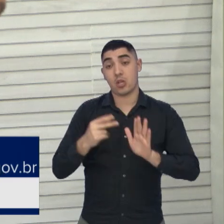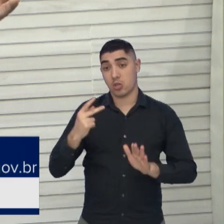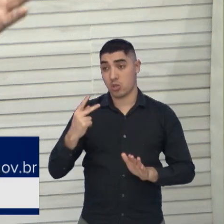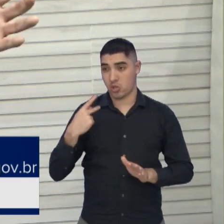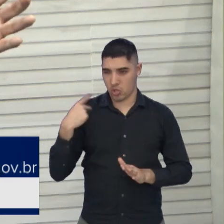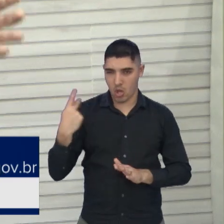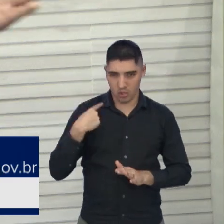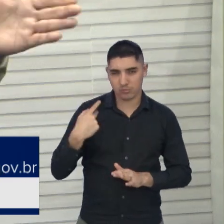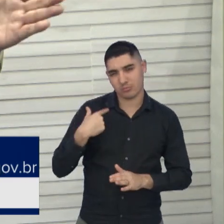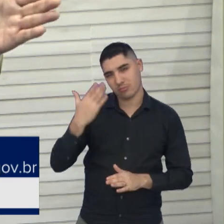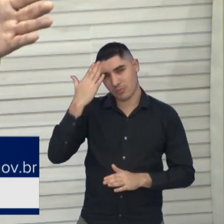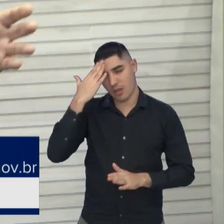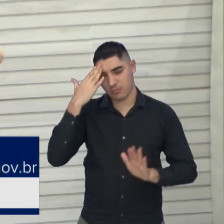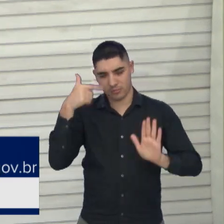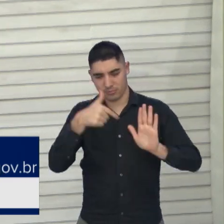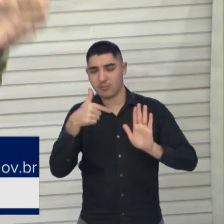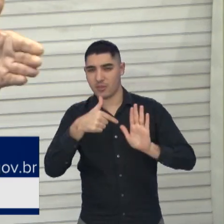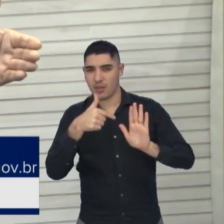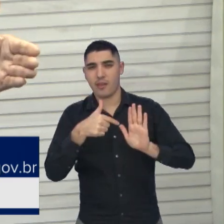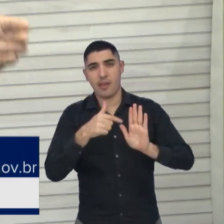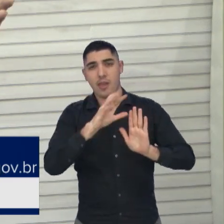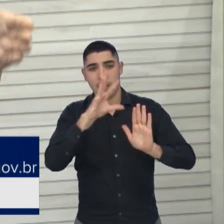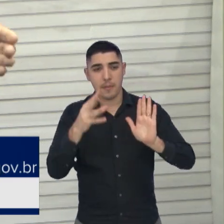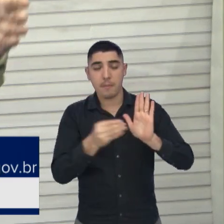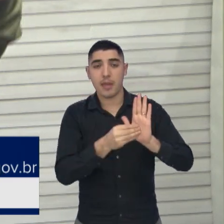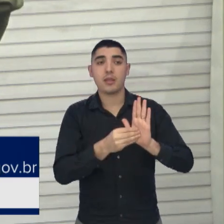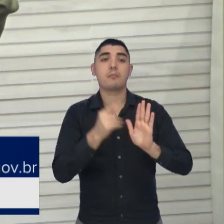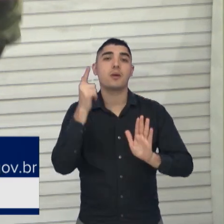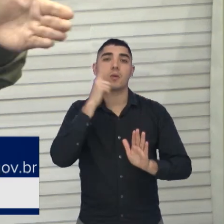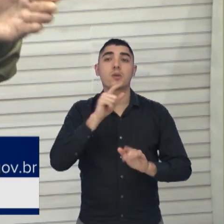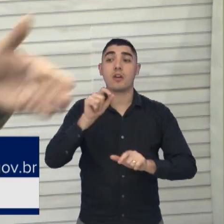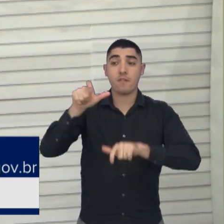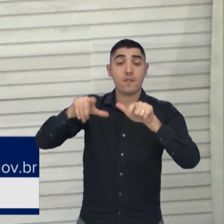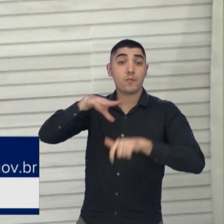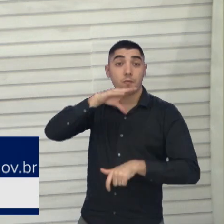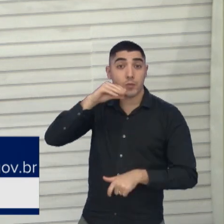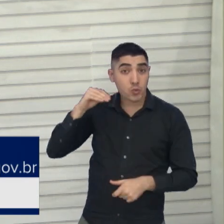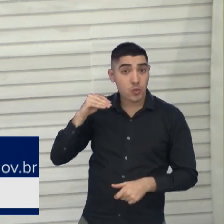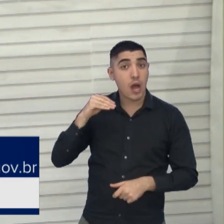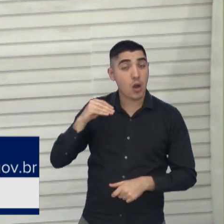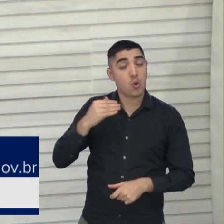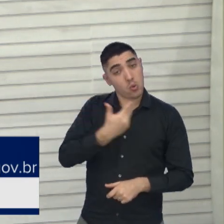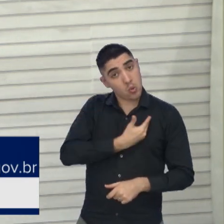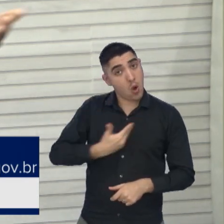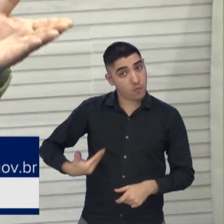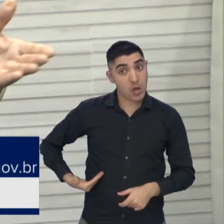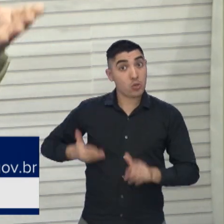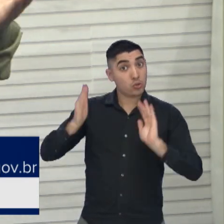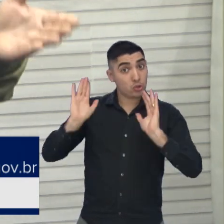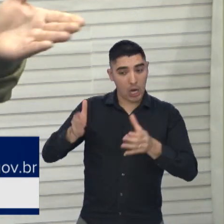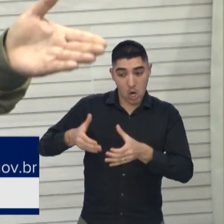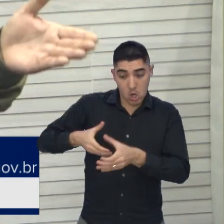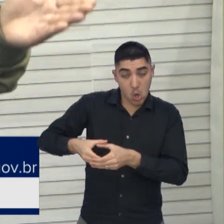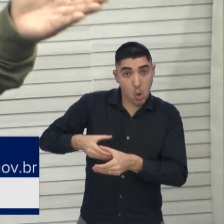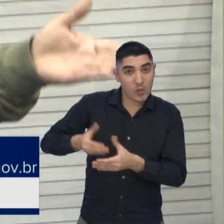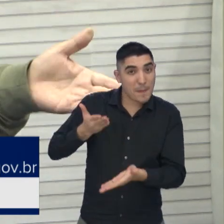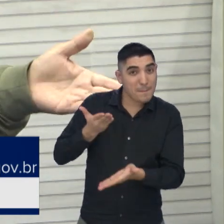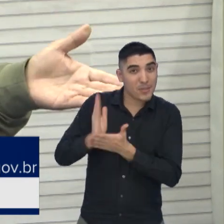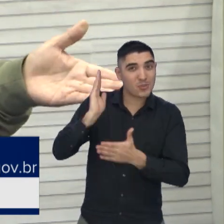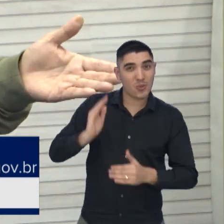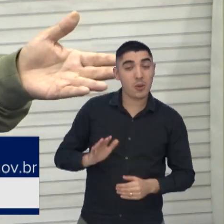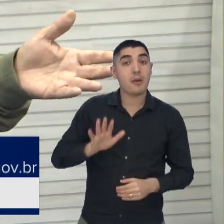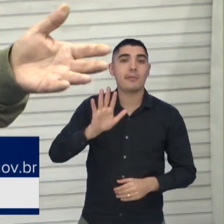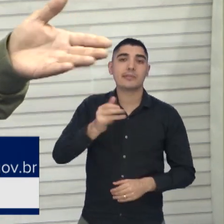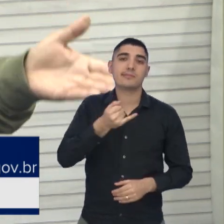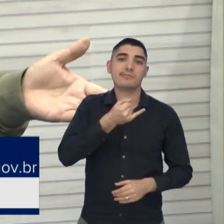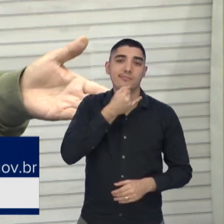também fizemos uma emenda para ser servidor público concursado. Mas, infelizmente, foi rejeitado nas